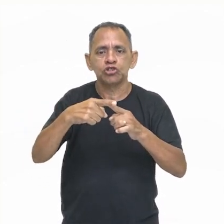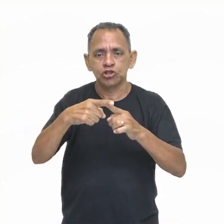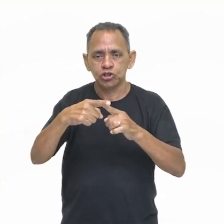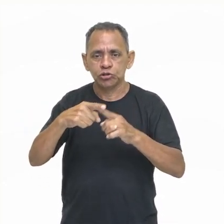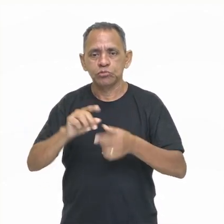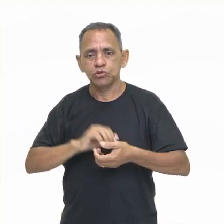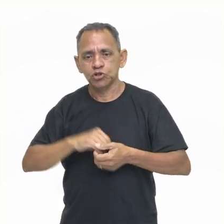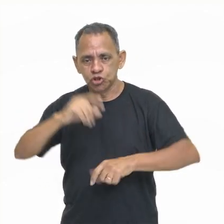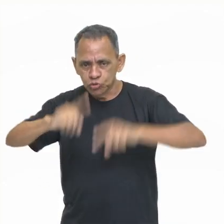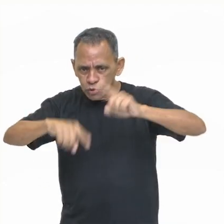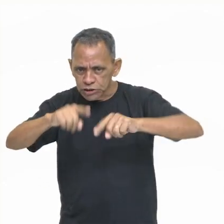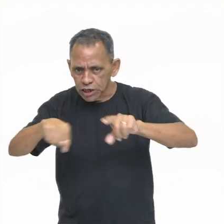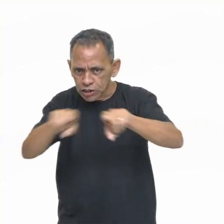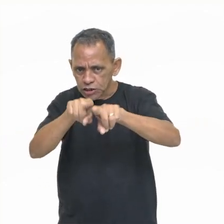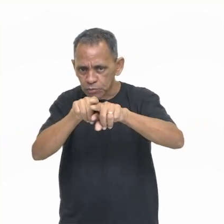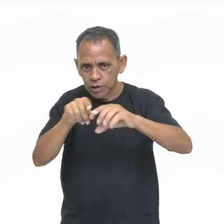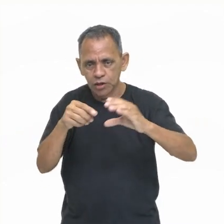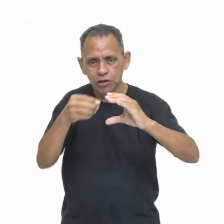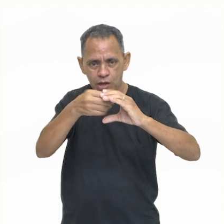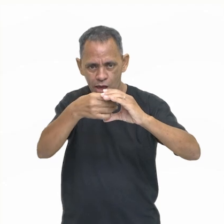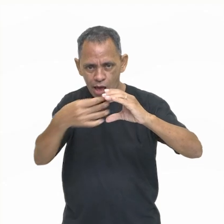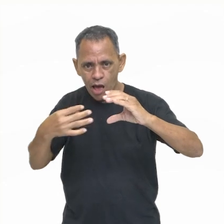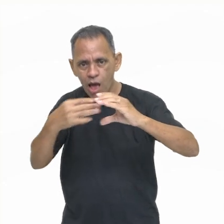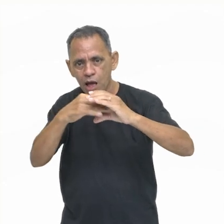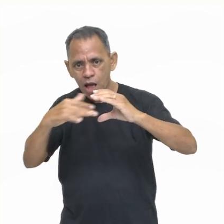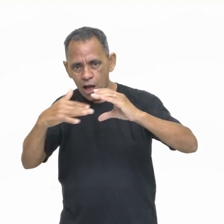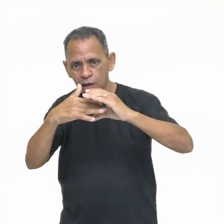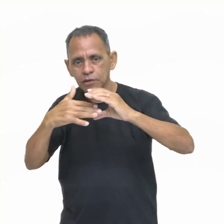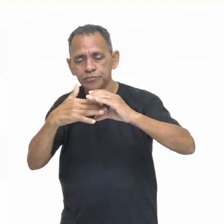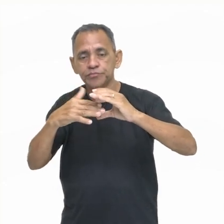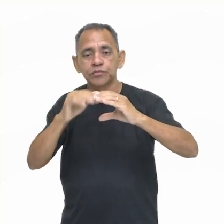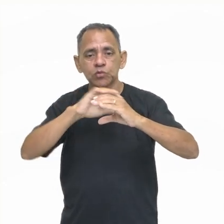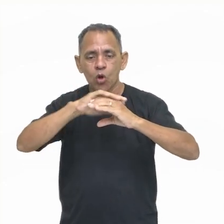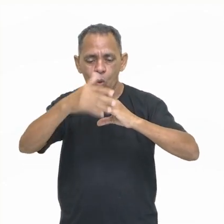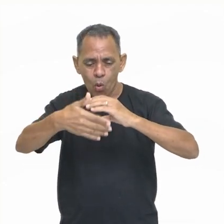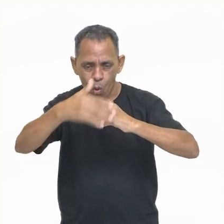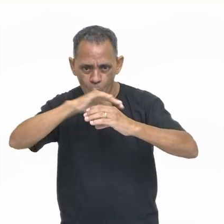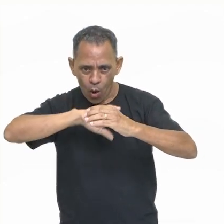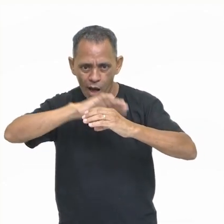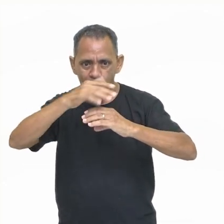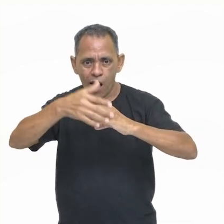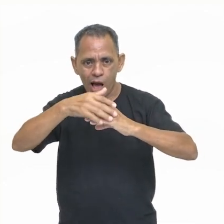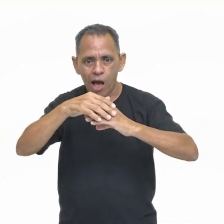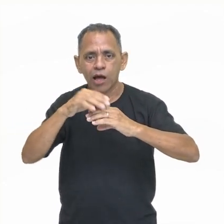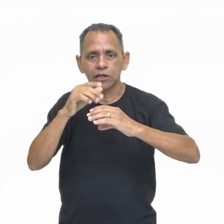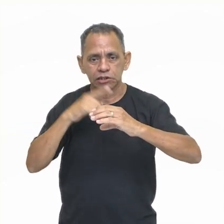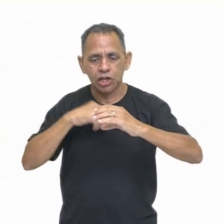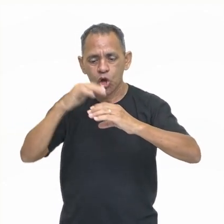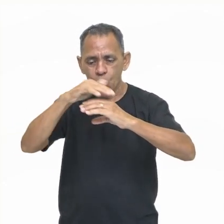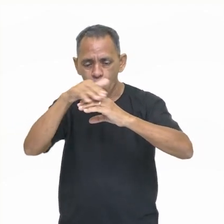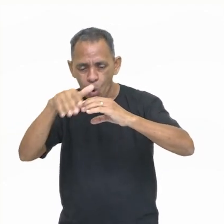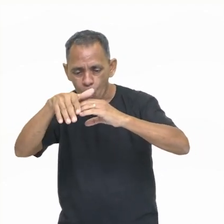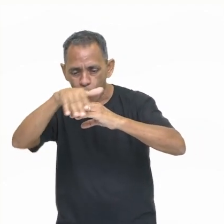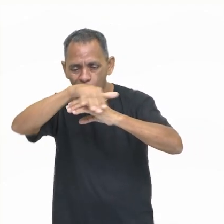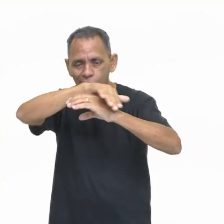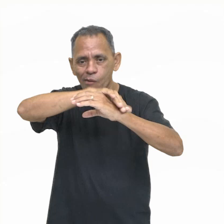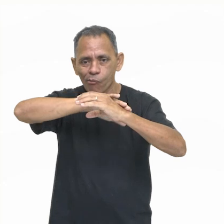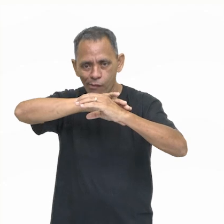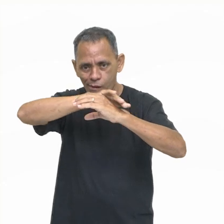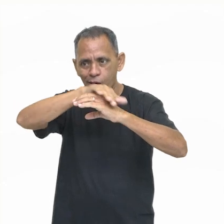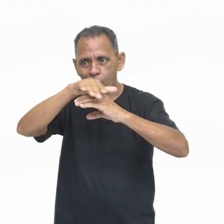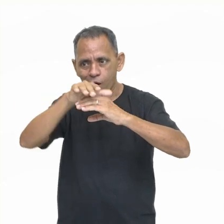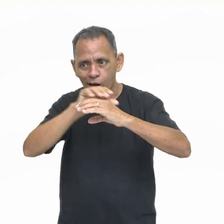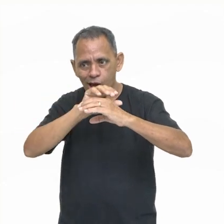a gente consegue observar a bicamada lipídica, né, onde a gente tem uma estrutura que ela